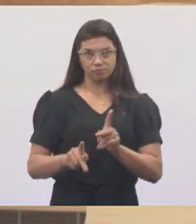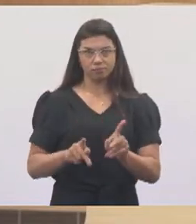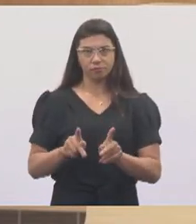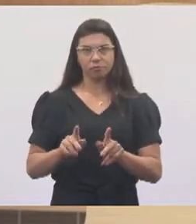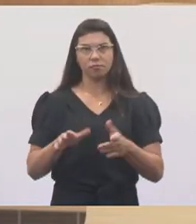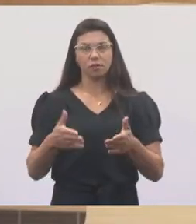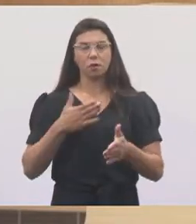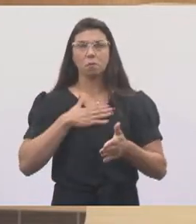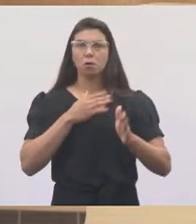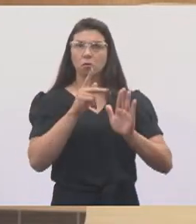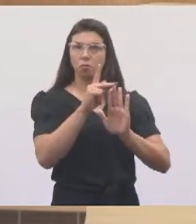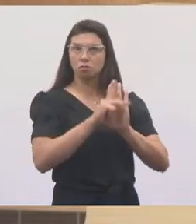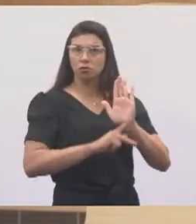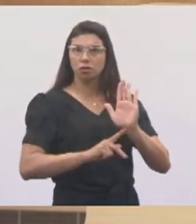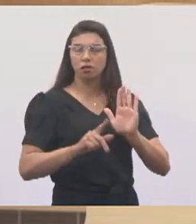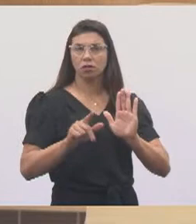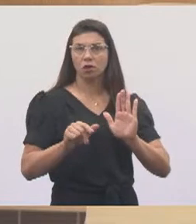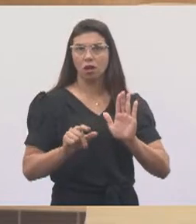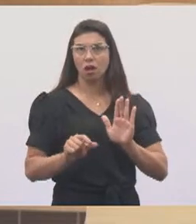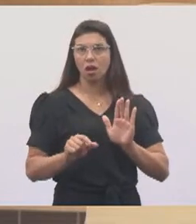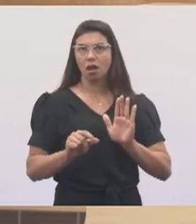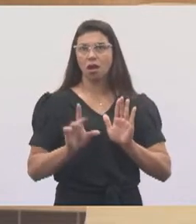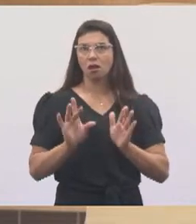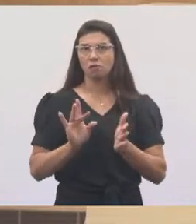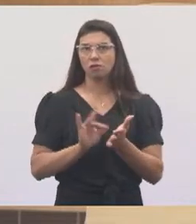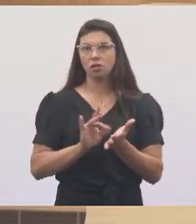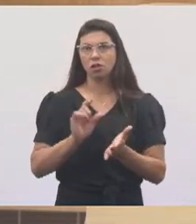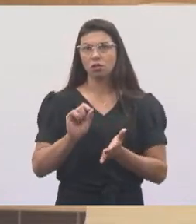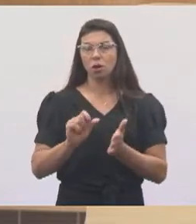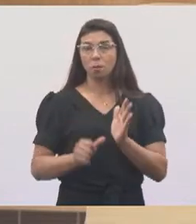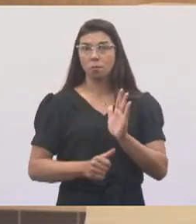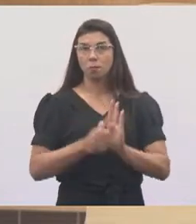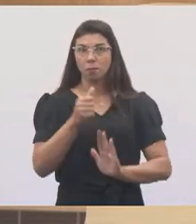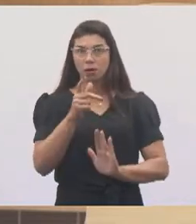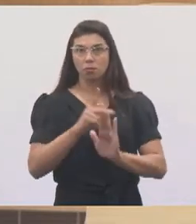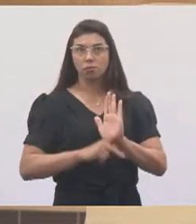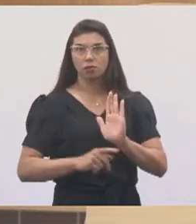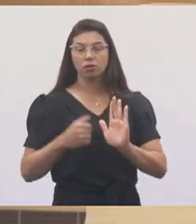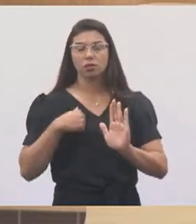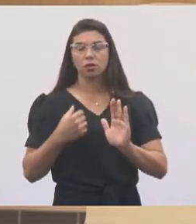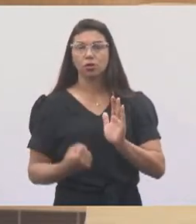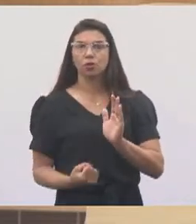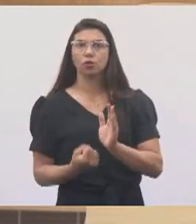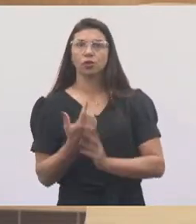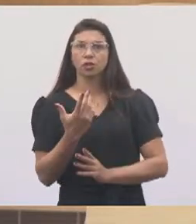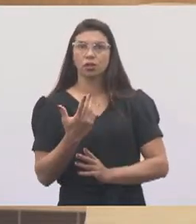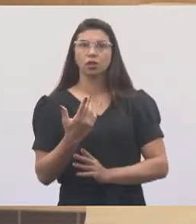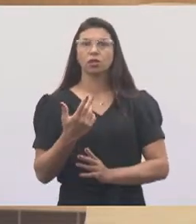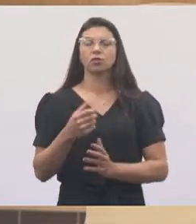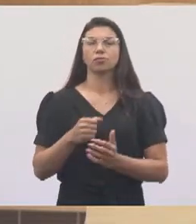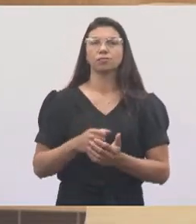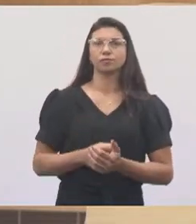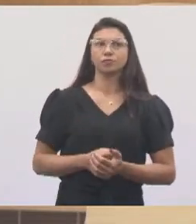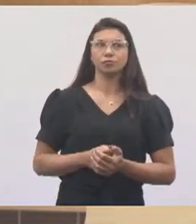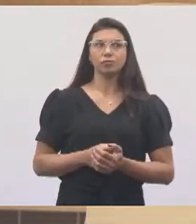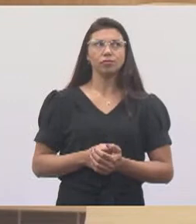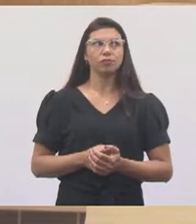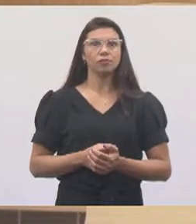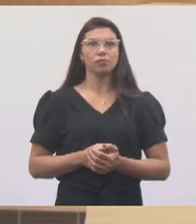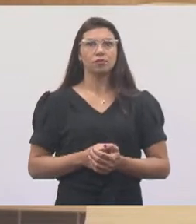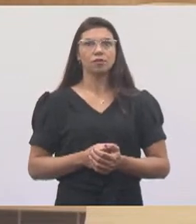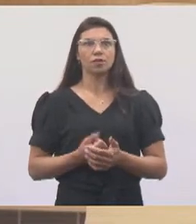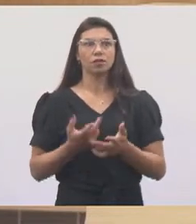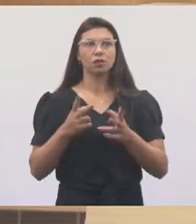Então, meu projeto é o primeiro projeto que eu faço no 7º ano de mandato